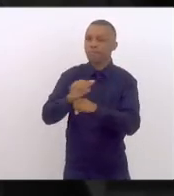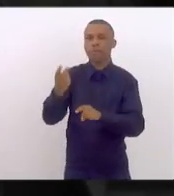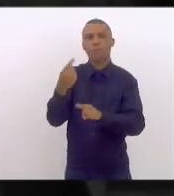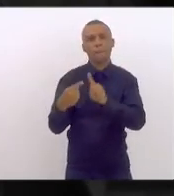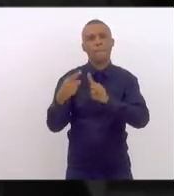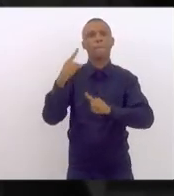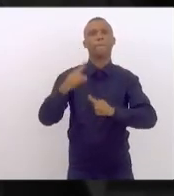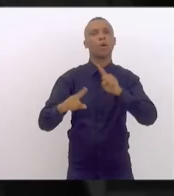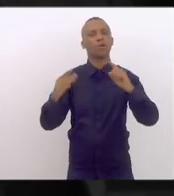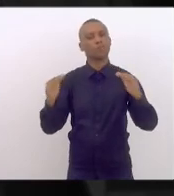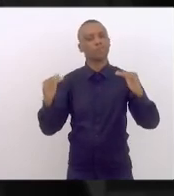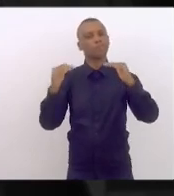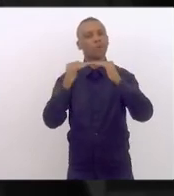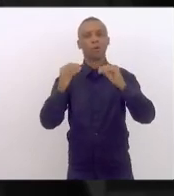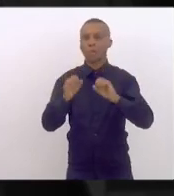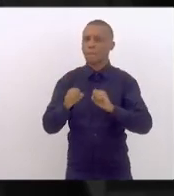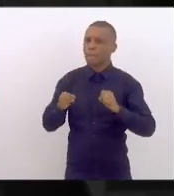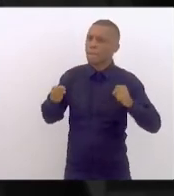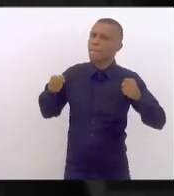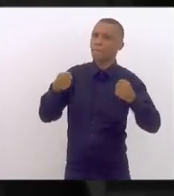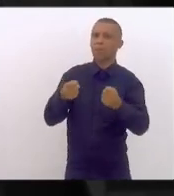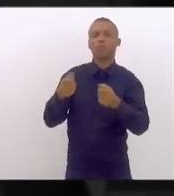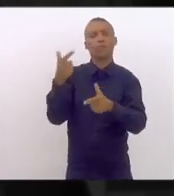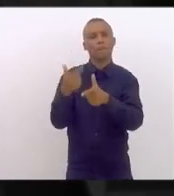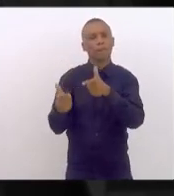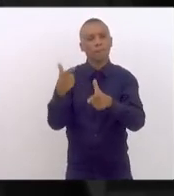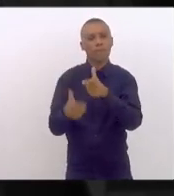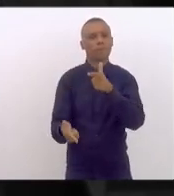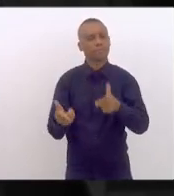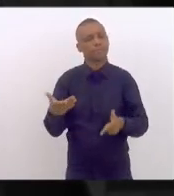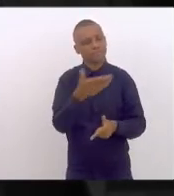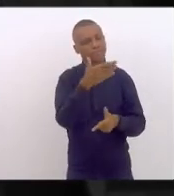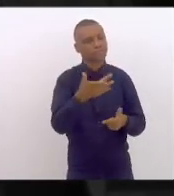equacionamento enfrentamento de problemas coletivos